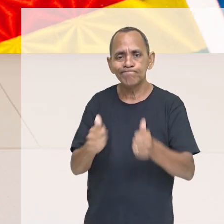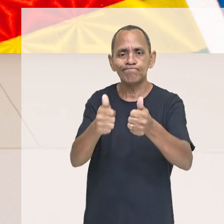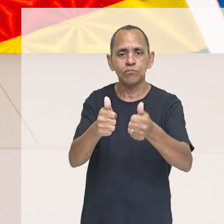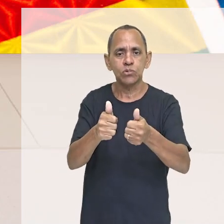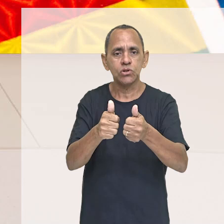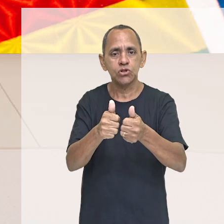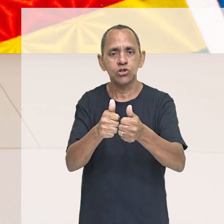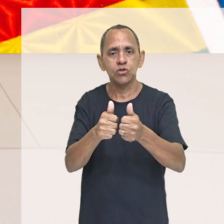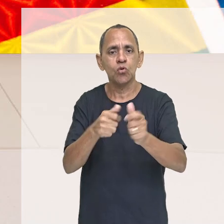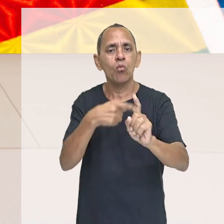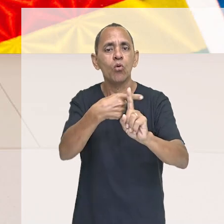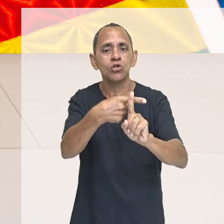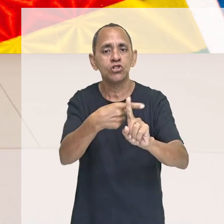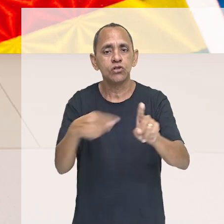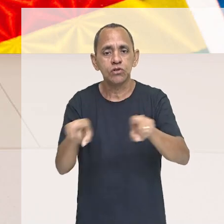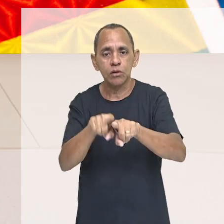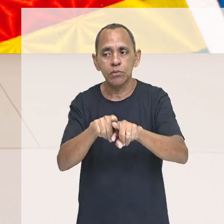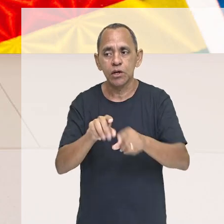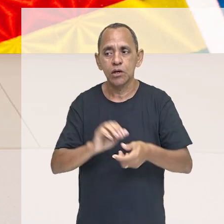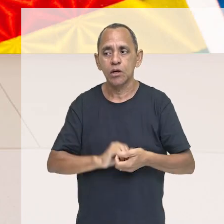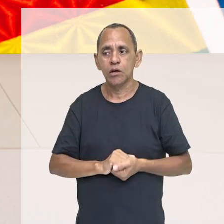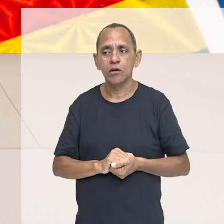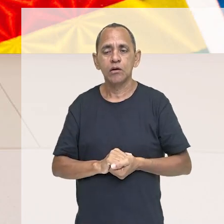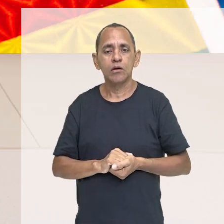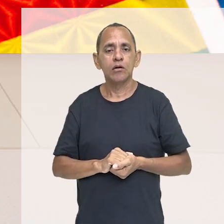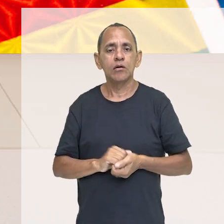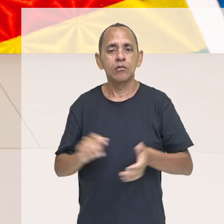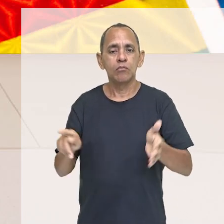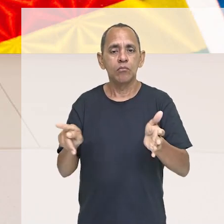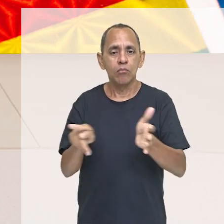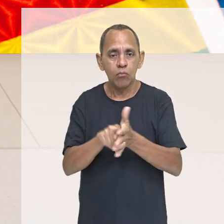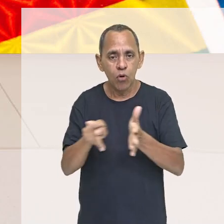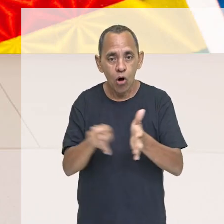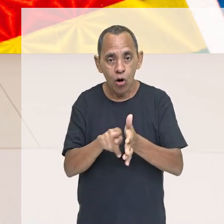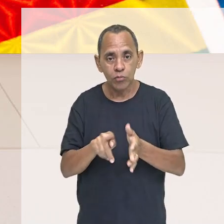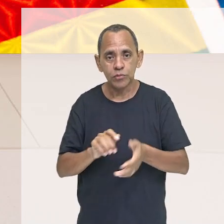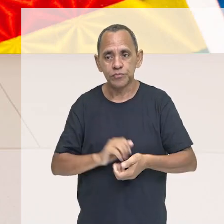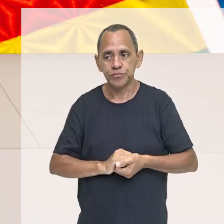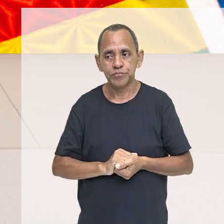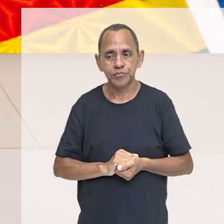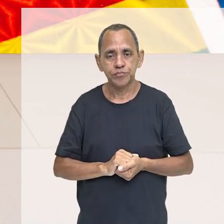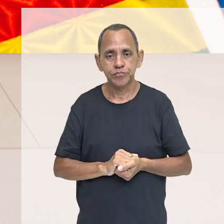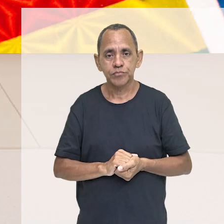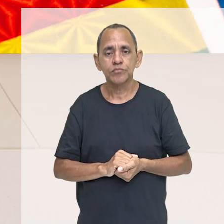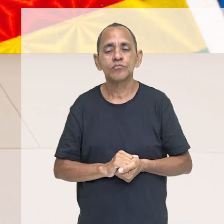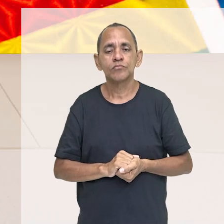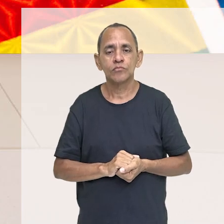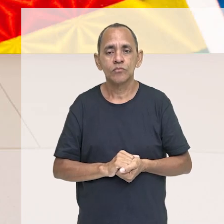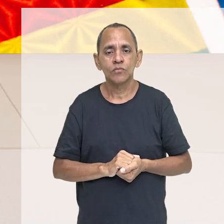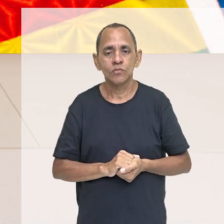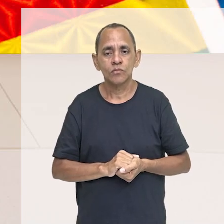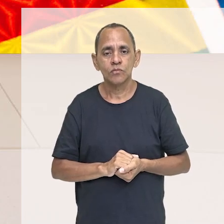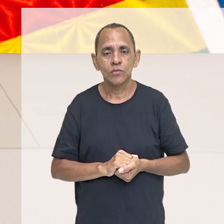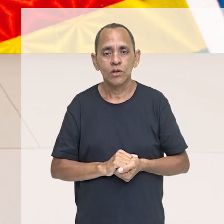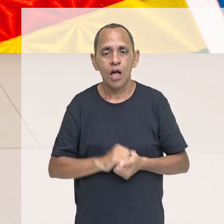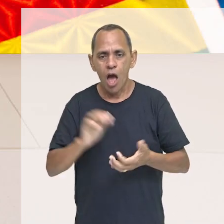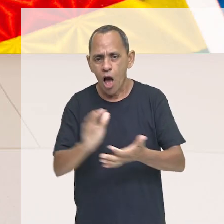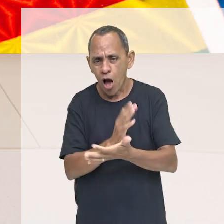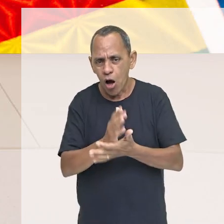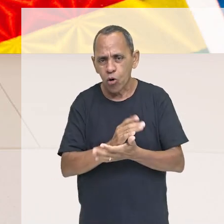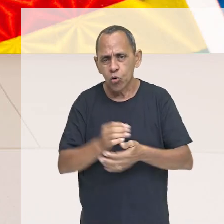predominantemente negativo. E agora aparece aqui outro grupo de autores dizendo que o nacional